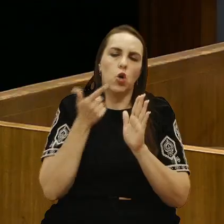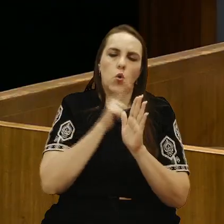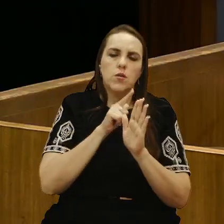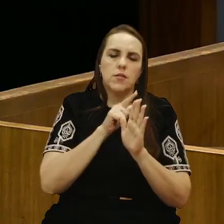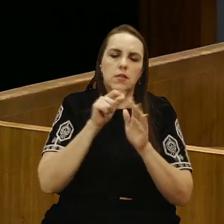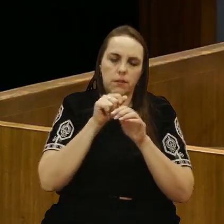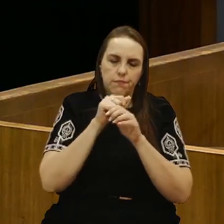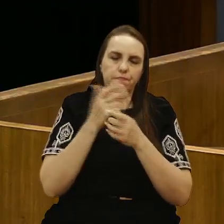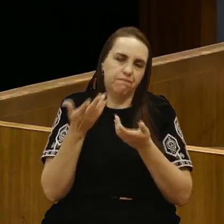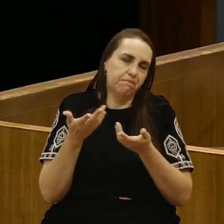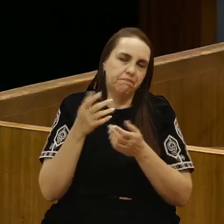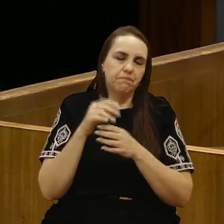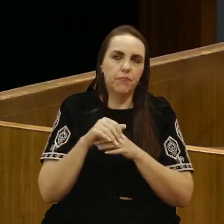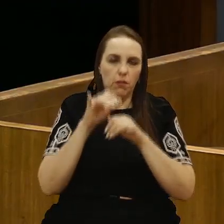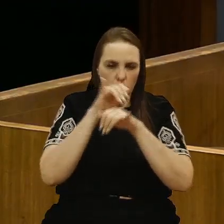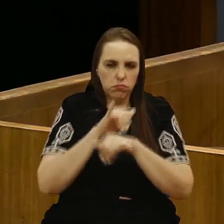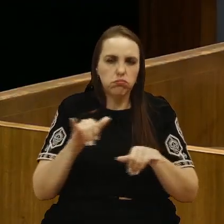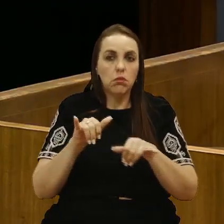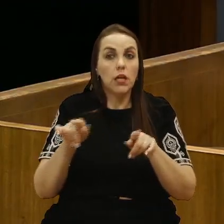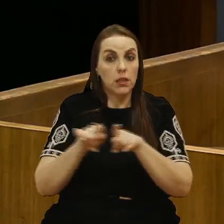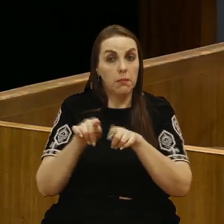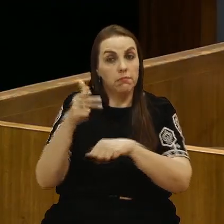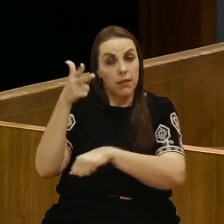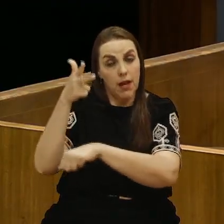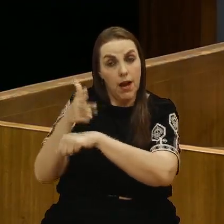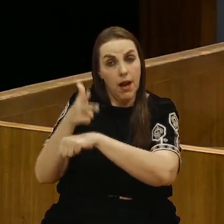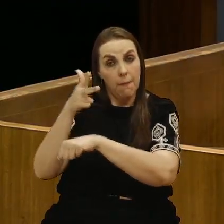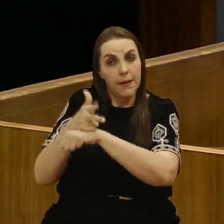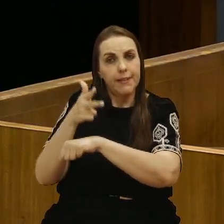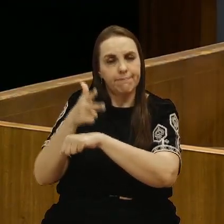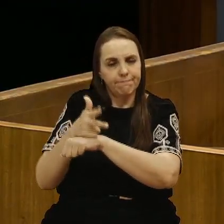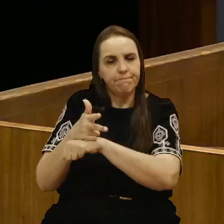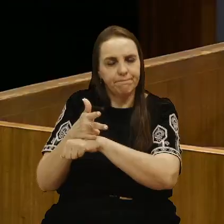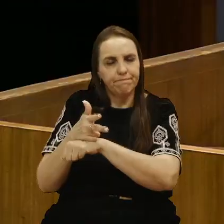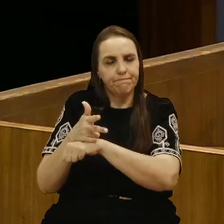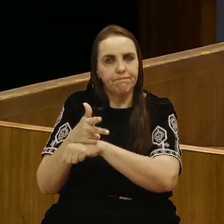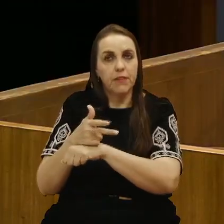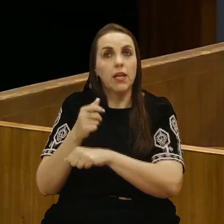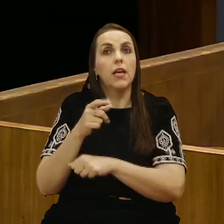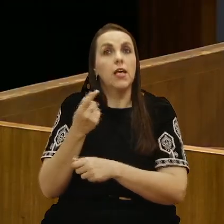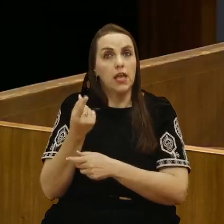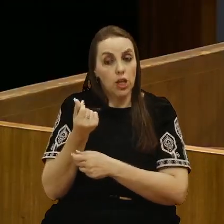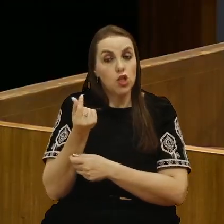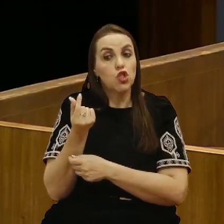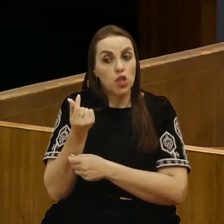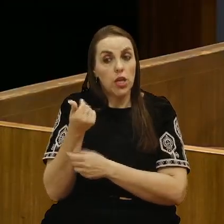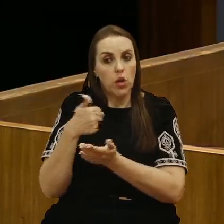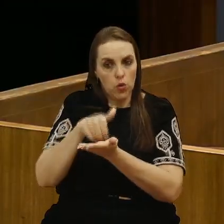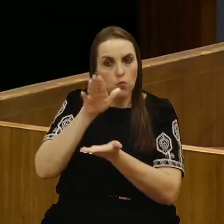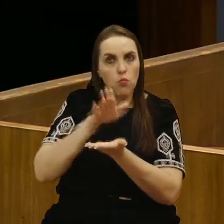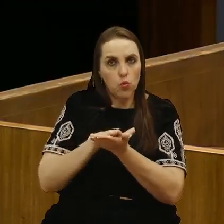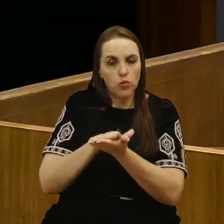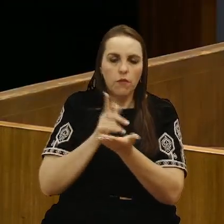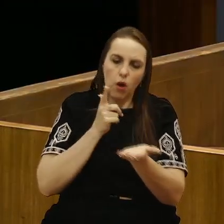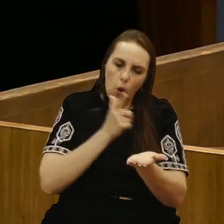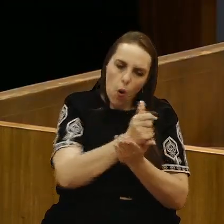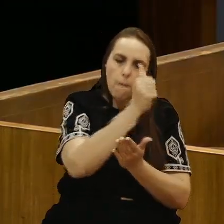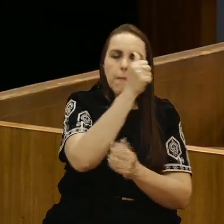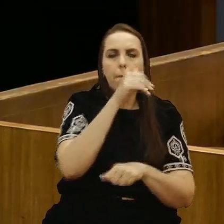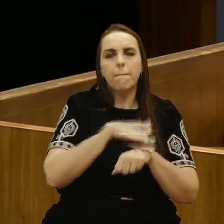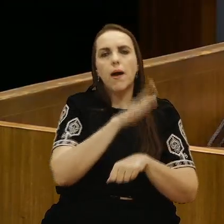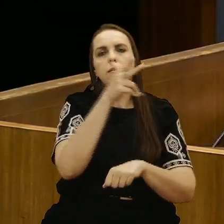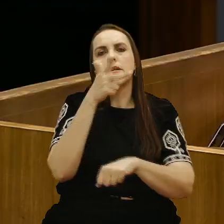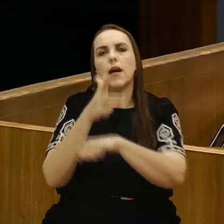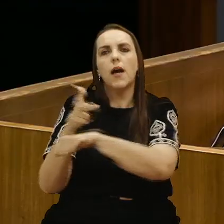e nós com câmeras e que o recurso da multa vá para comprar câmeras. Quanto a